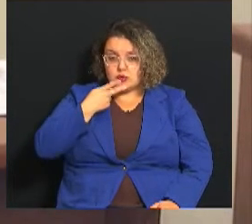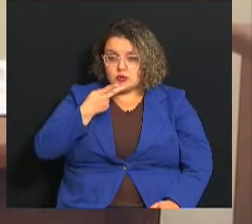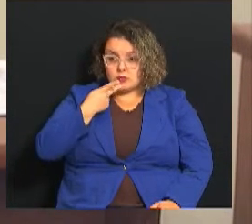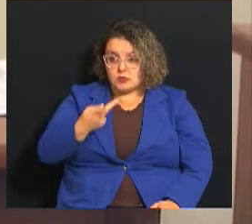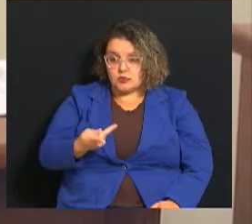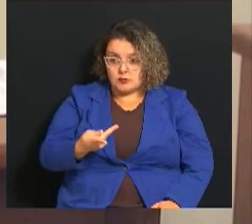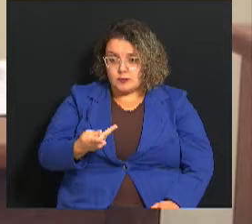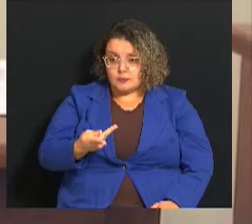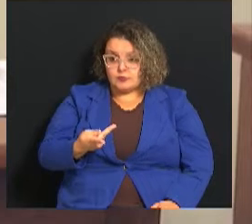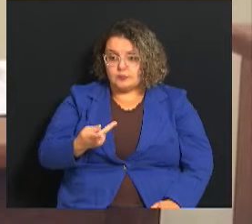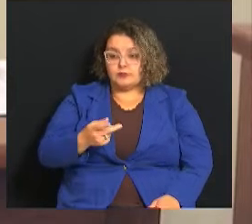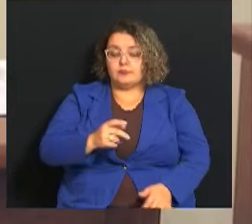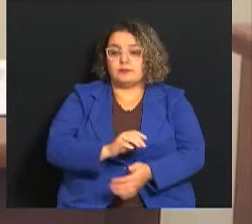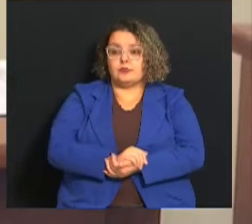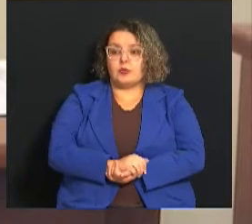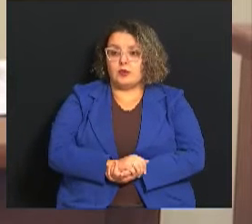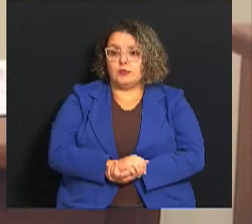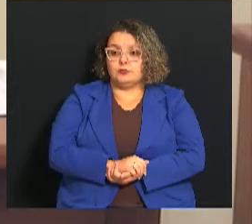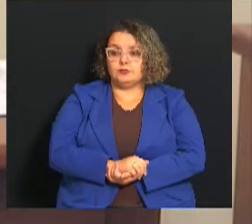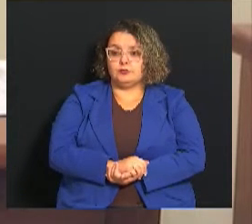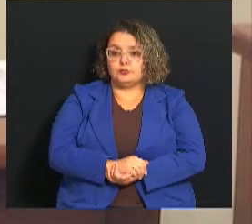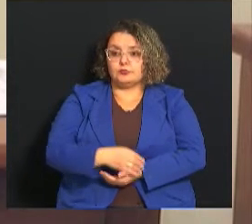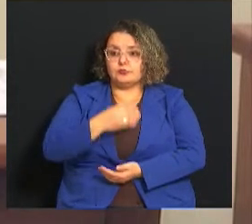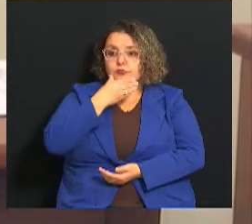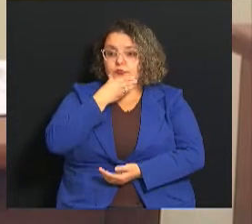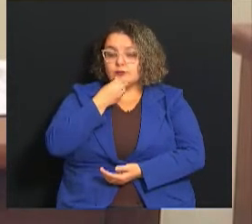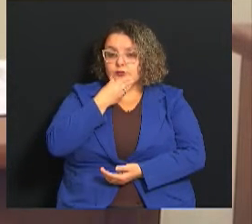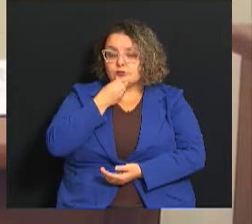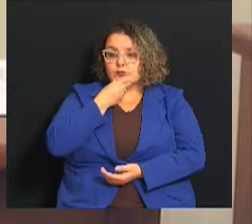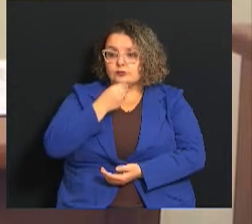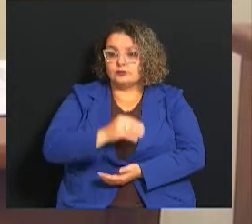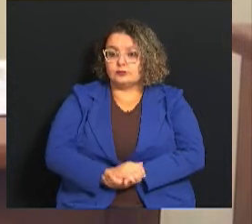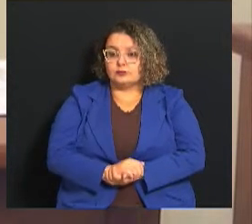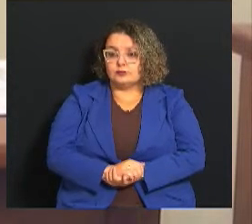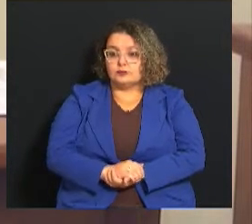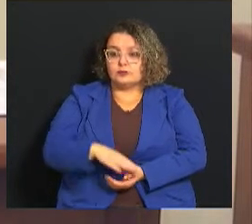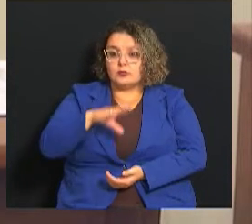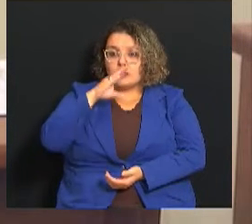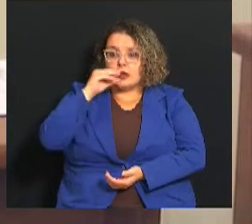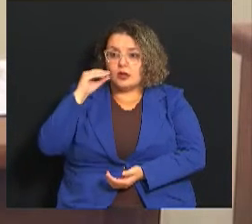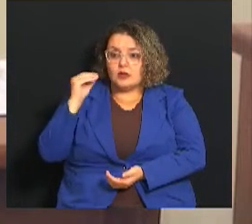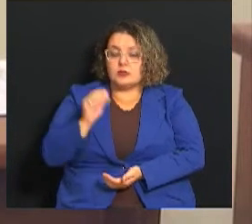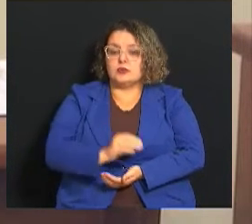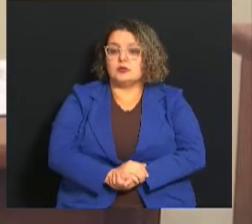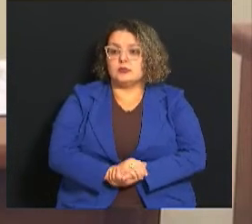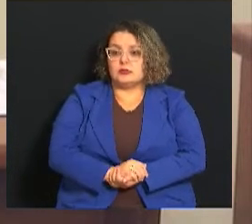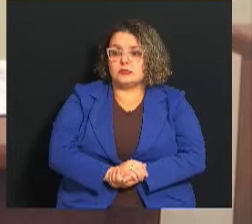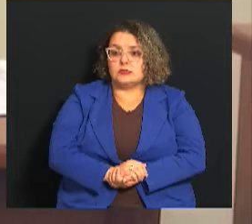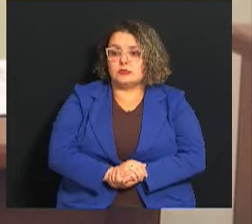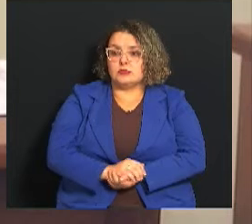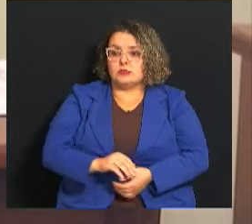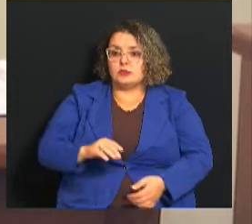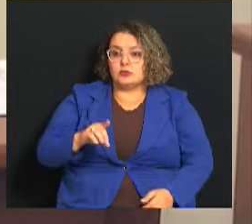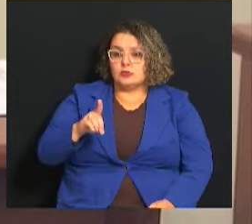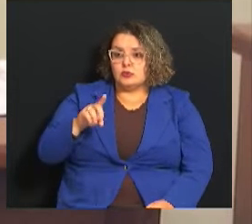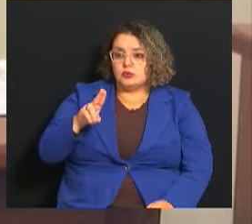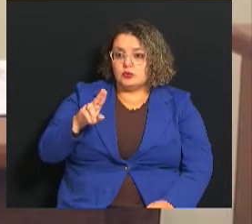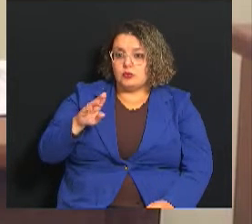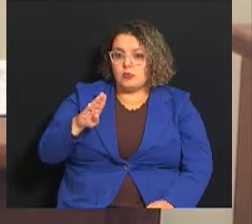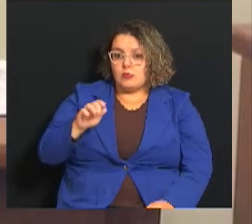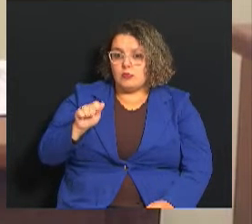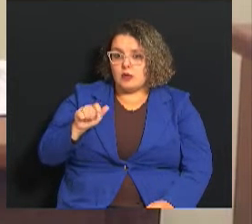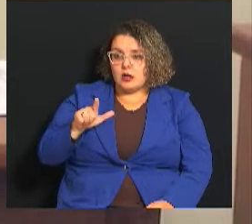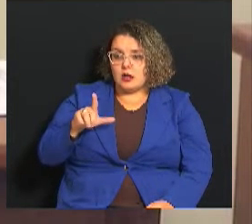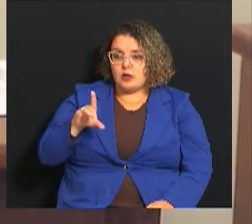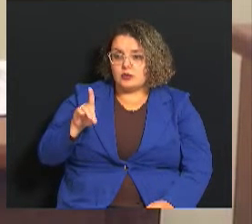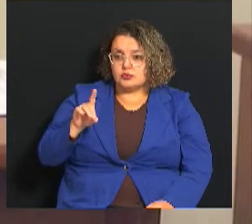questão daquele menino, daquele adolescente do balde, que na